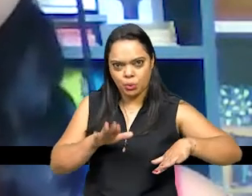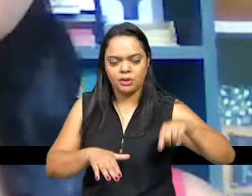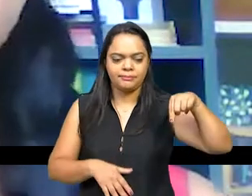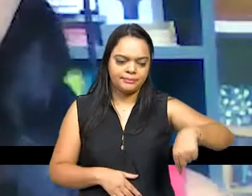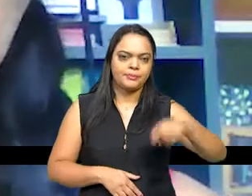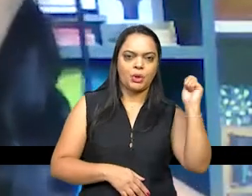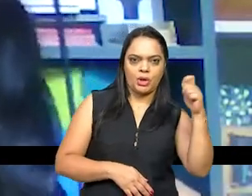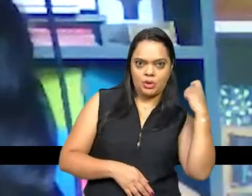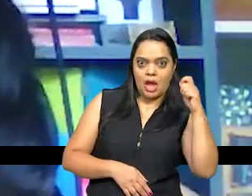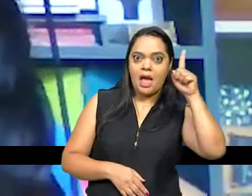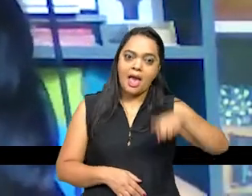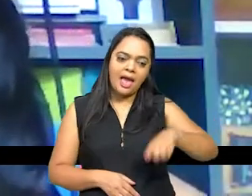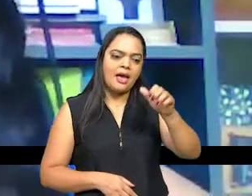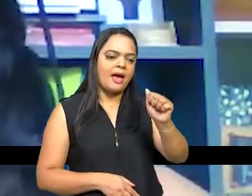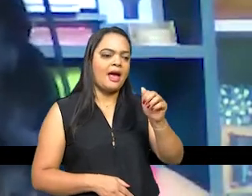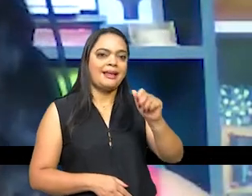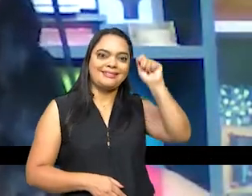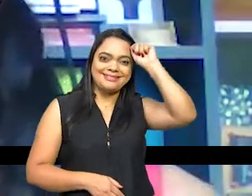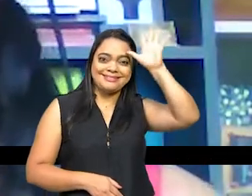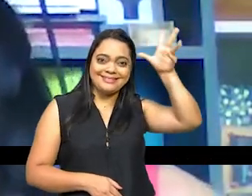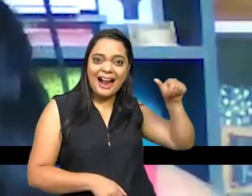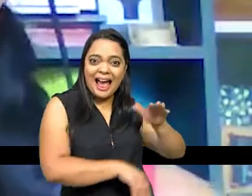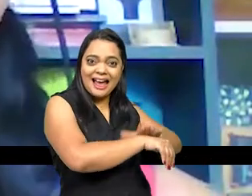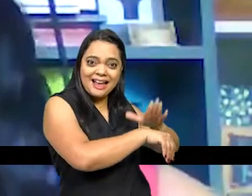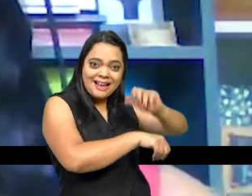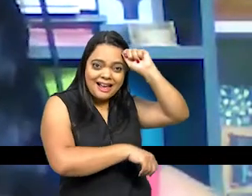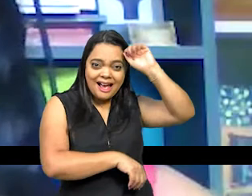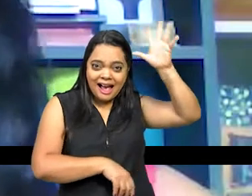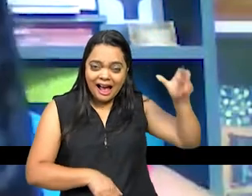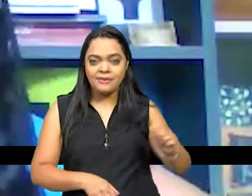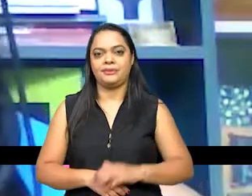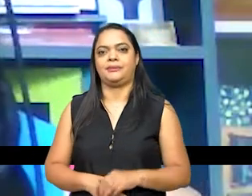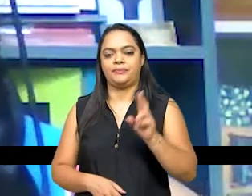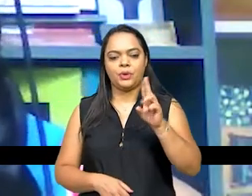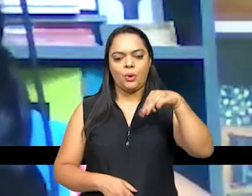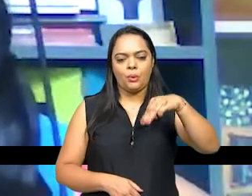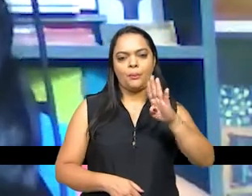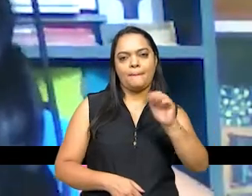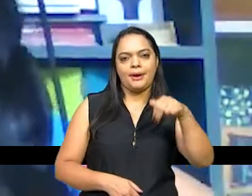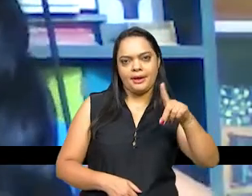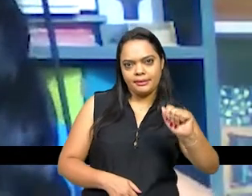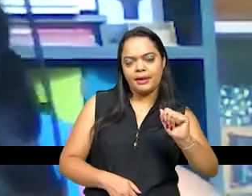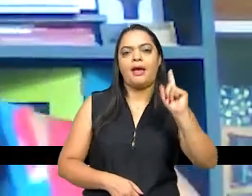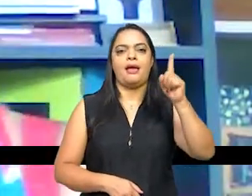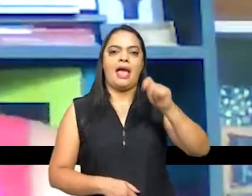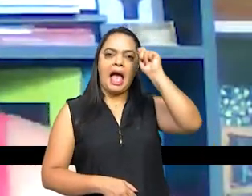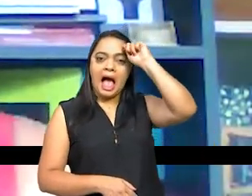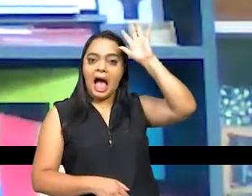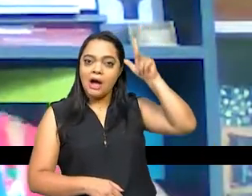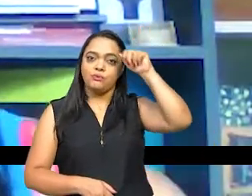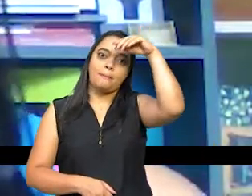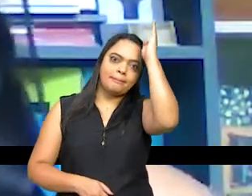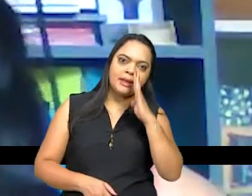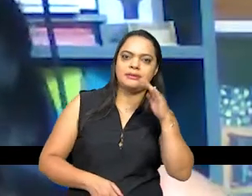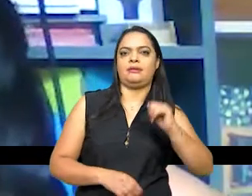uma religião africana. E que a Umbanda é uma religião afro-brasileira. E